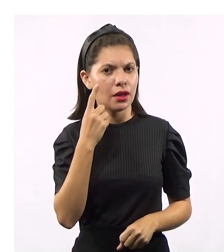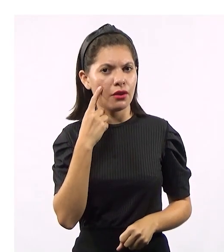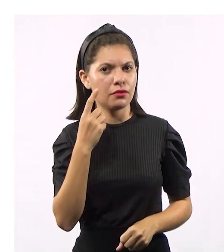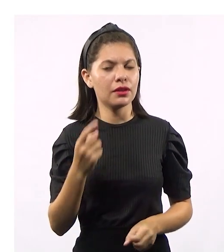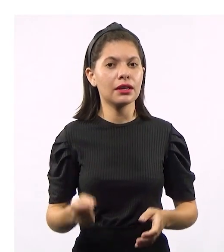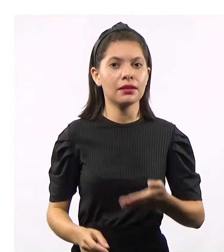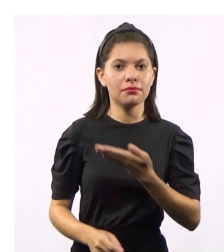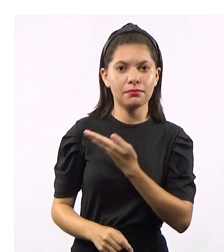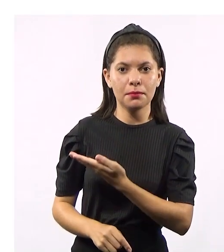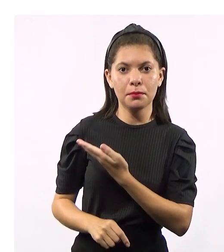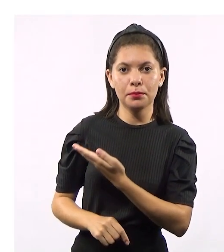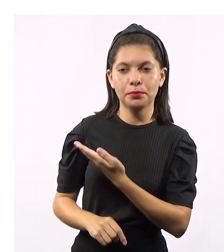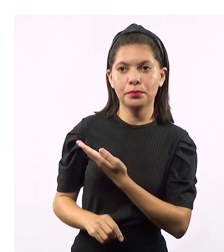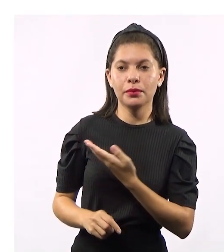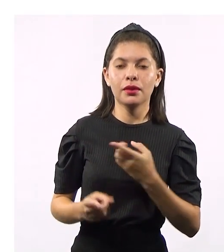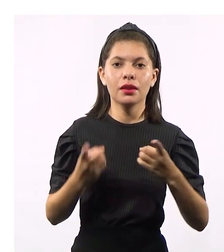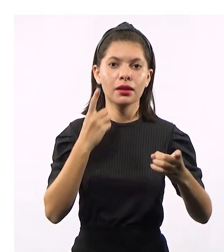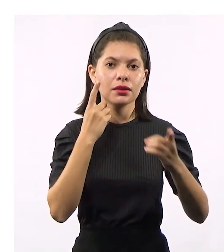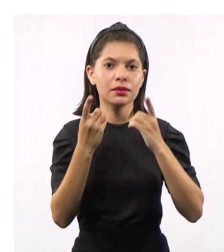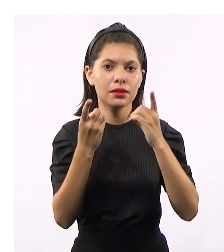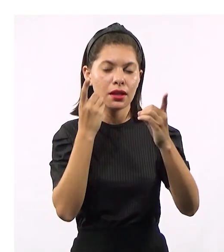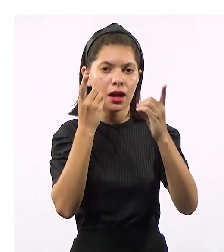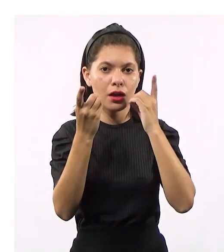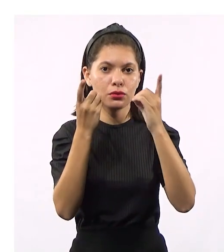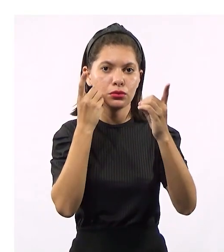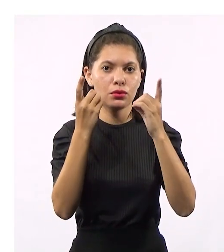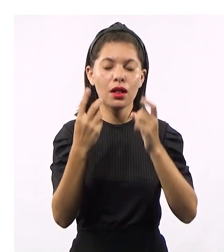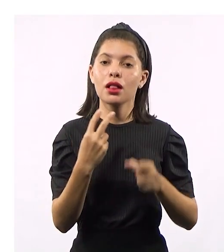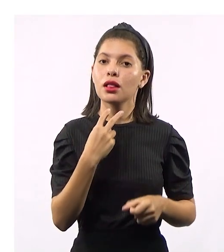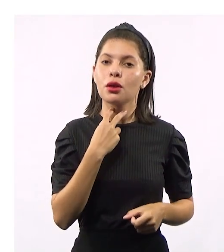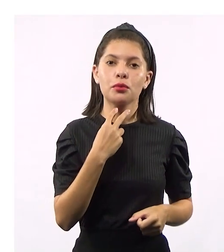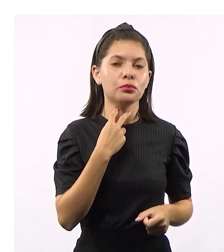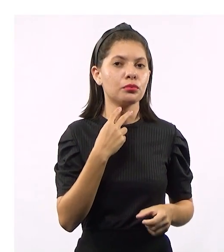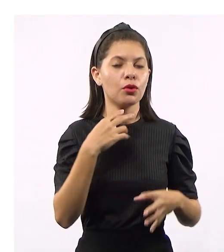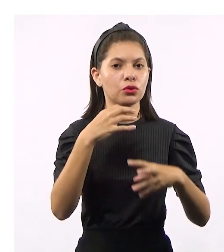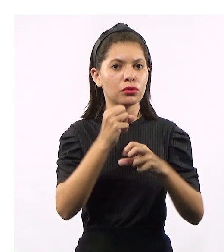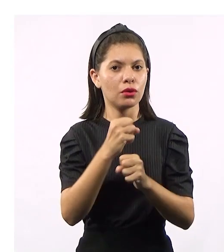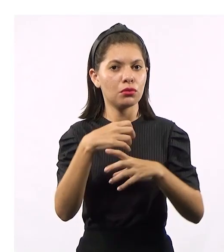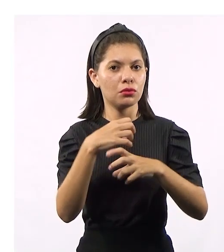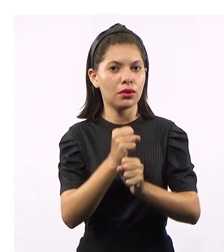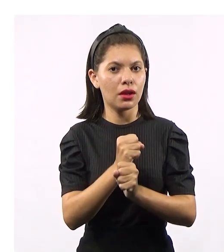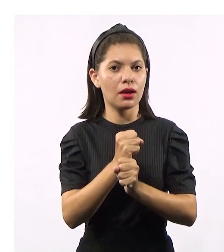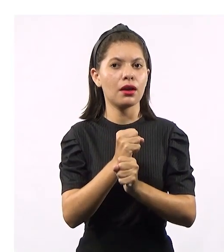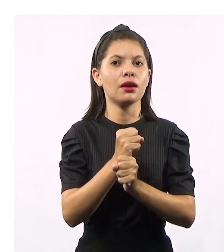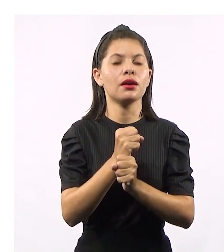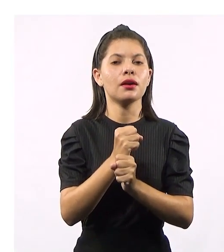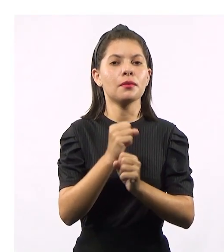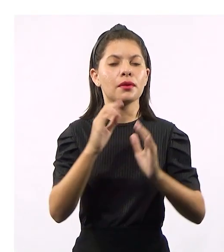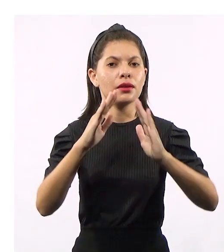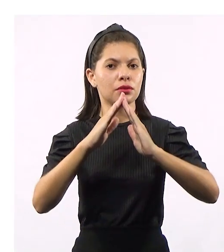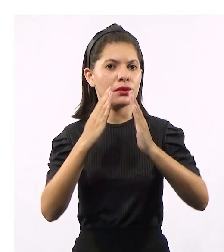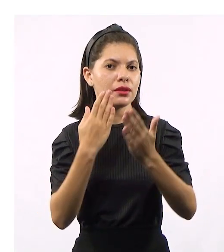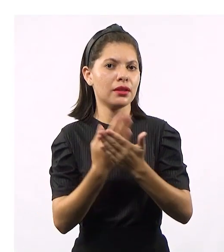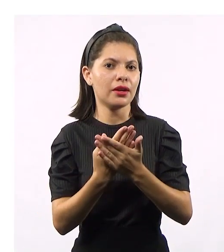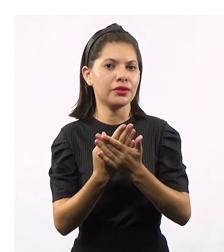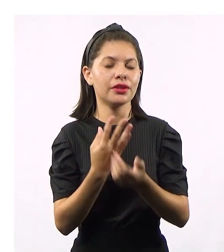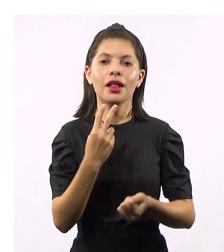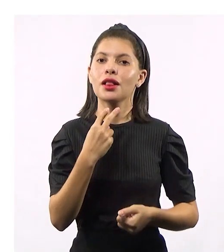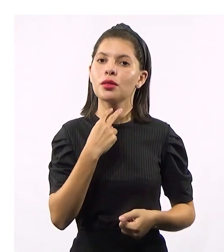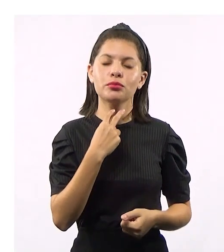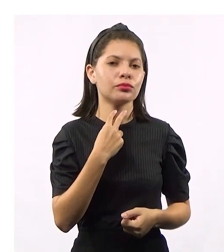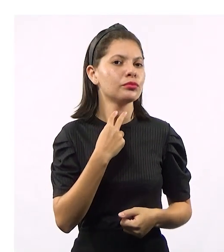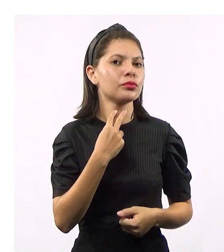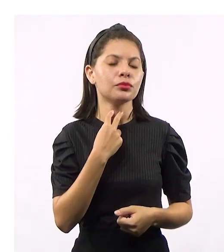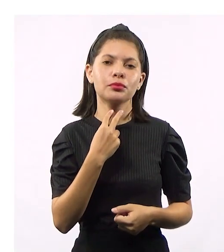que nesse dado coletado, eu não posso, por exemplo, calcular a média de escolaridade. Eu não posso